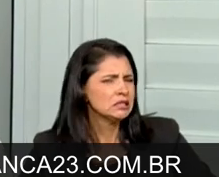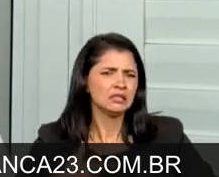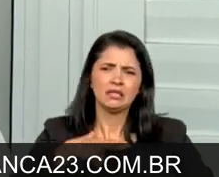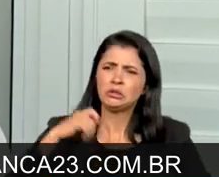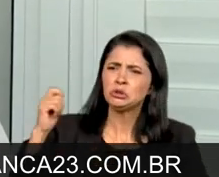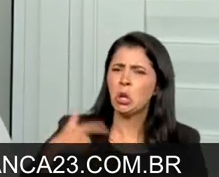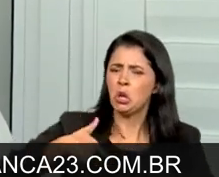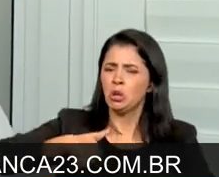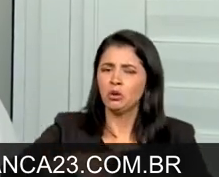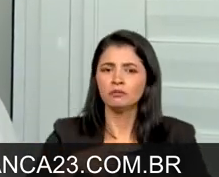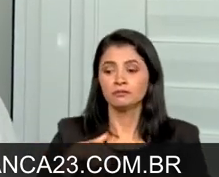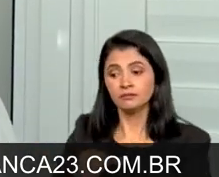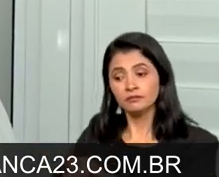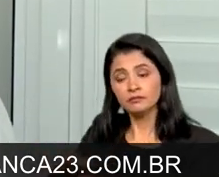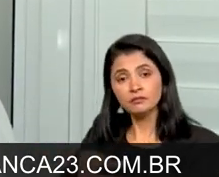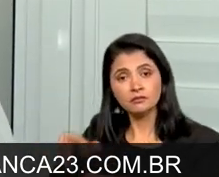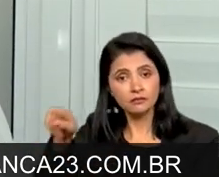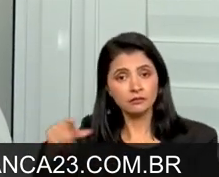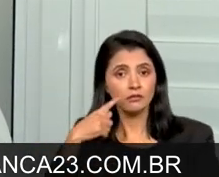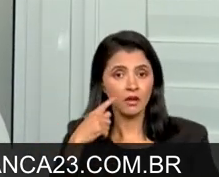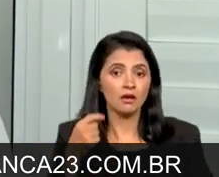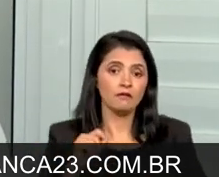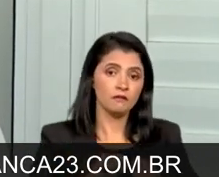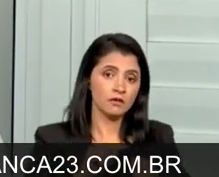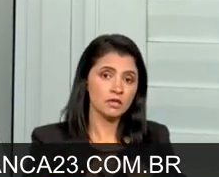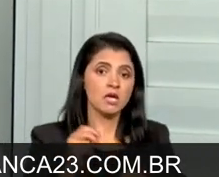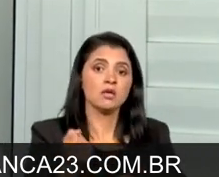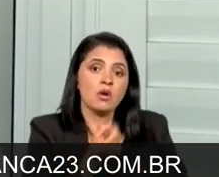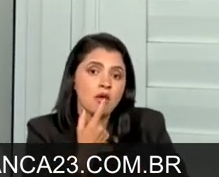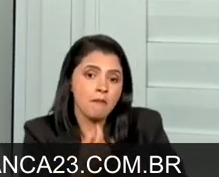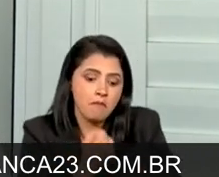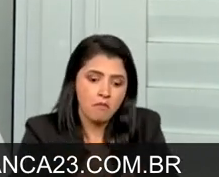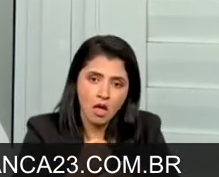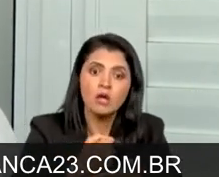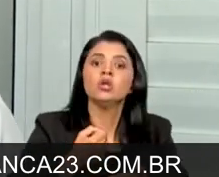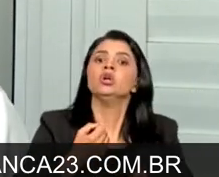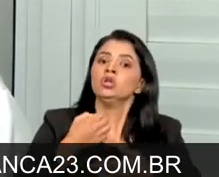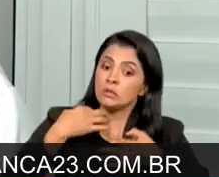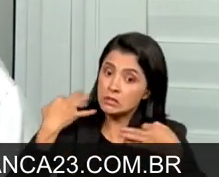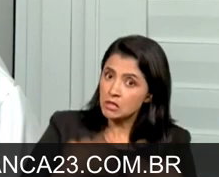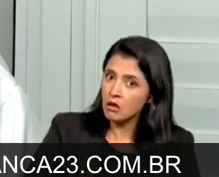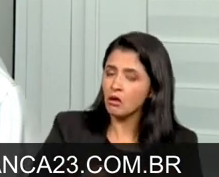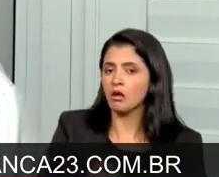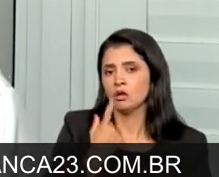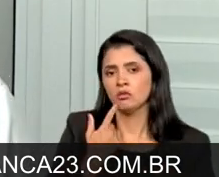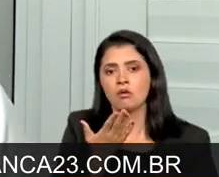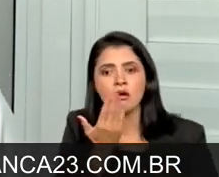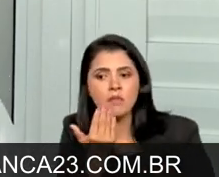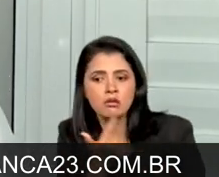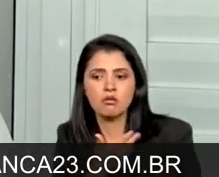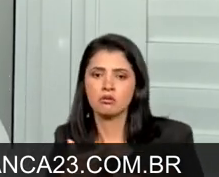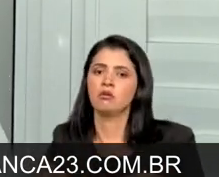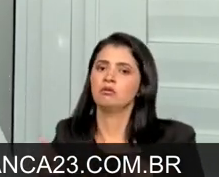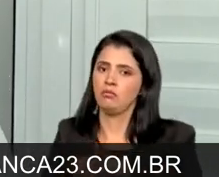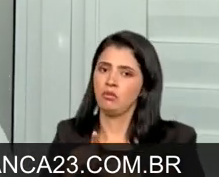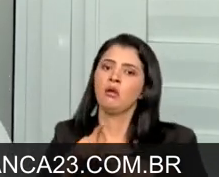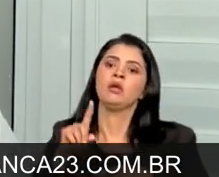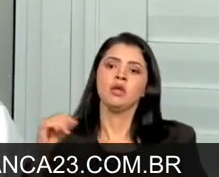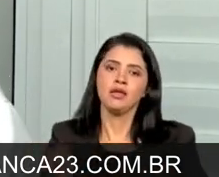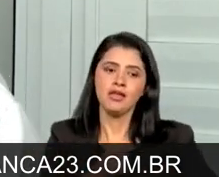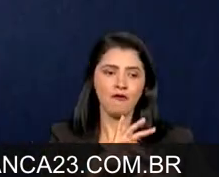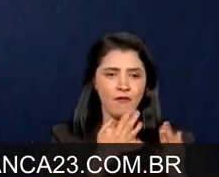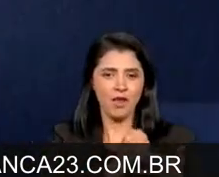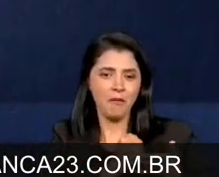Orientamos ele de acordo para que ele tomasse, fizesse uso da medicação correta e alimentação fundamental e o apoio também